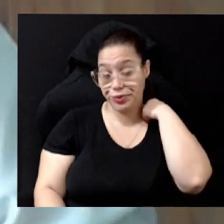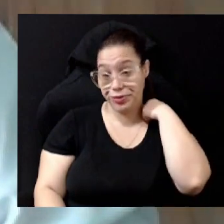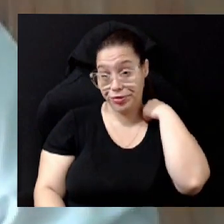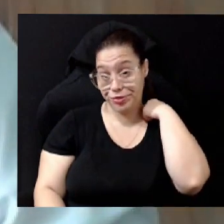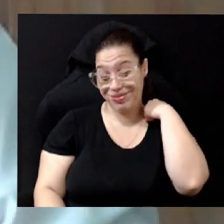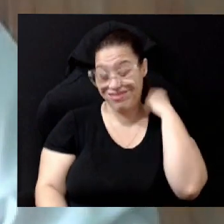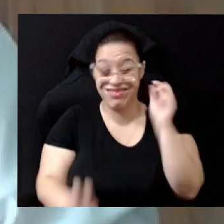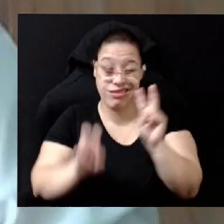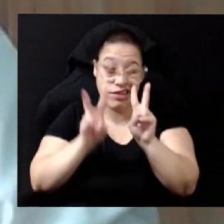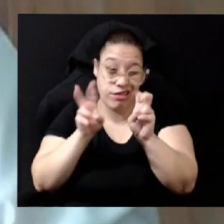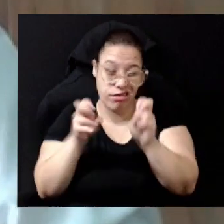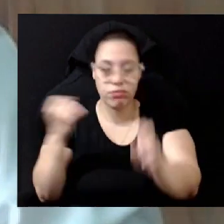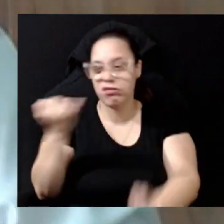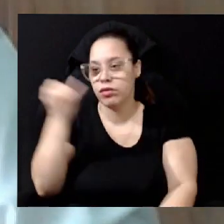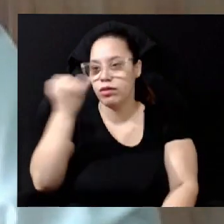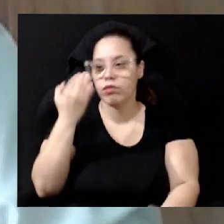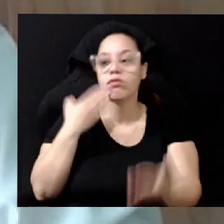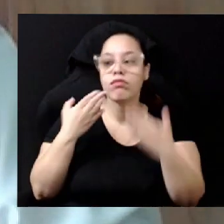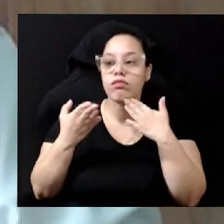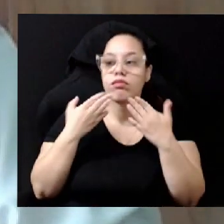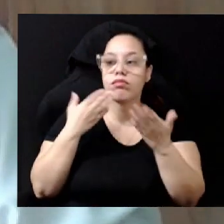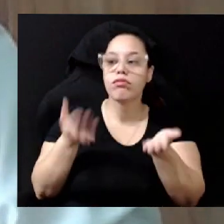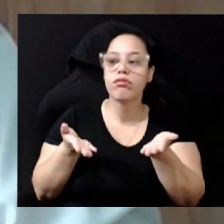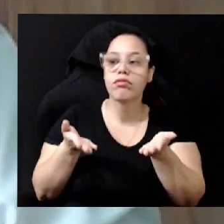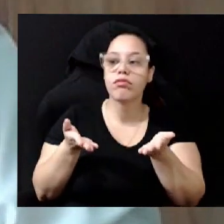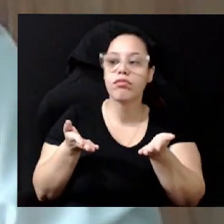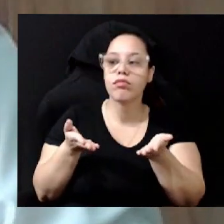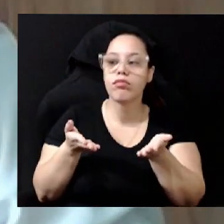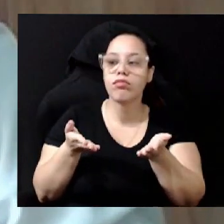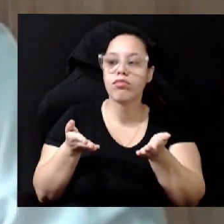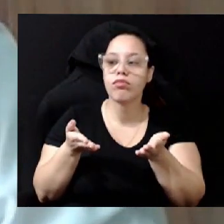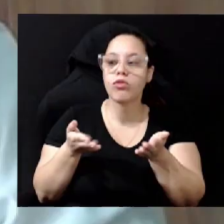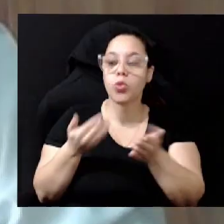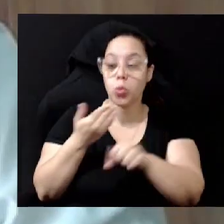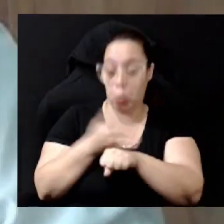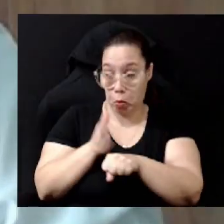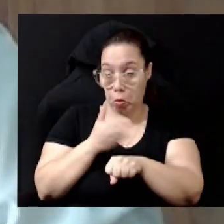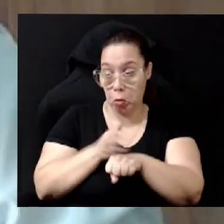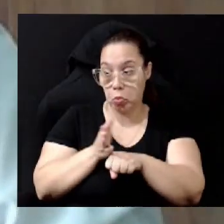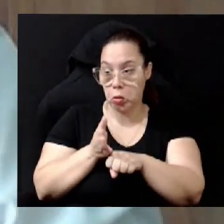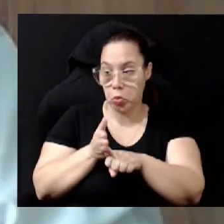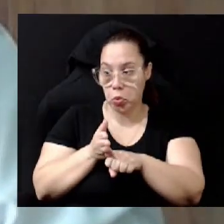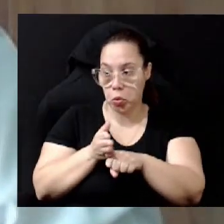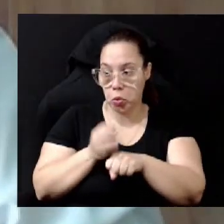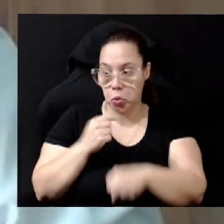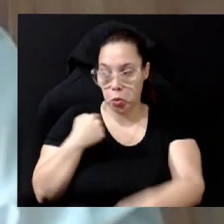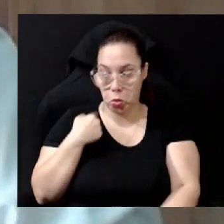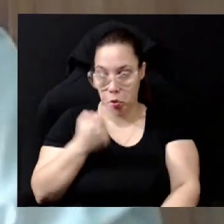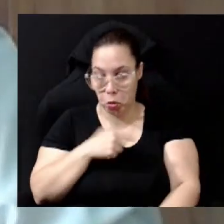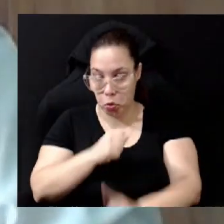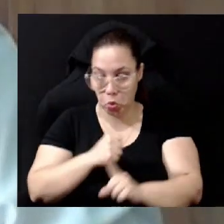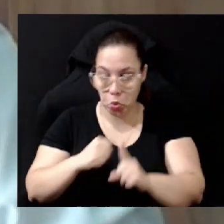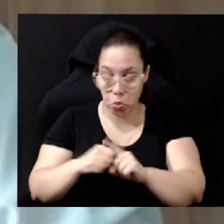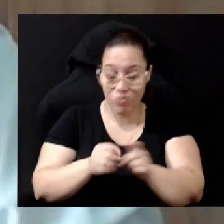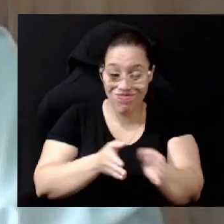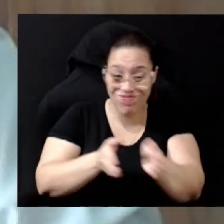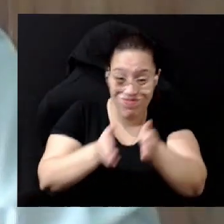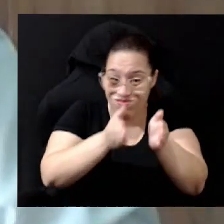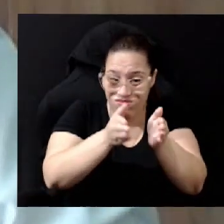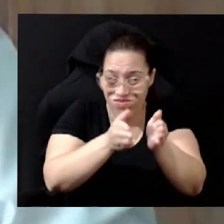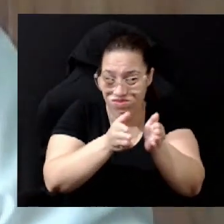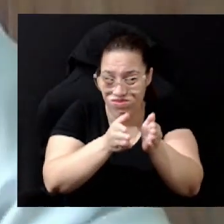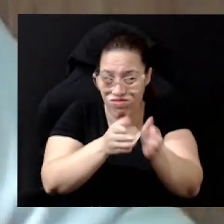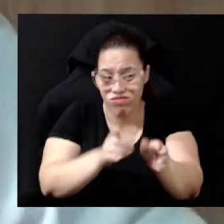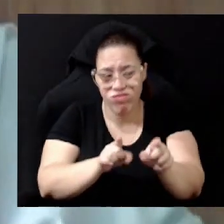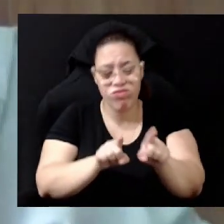um aspecto que é muito importante de ser tratado, além do aspecto prático, né, da nossa sociedade, para onde ela está se encaminhando,